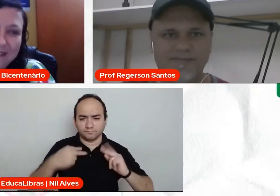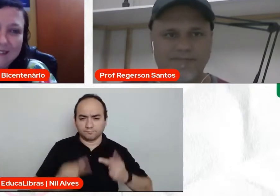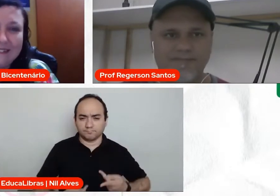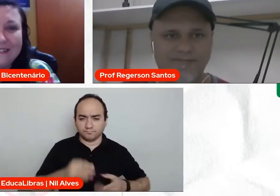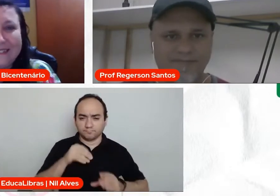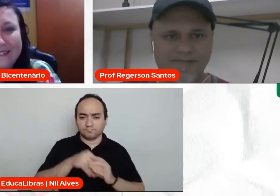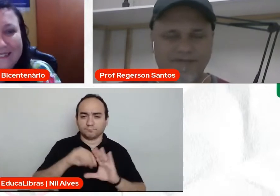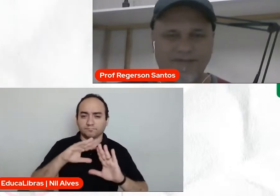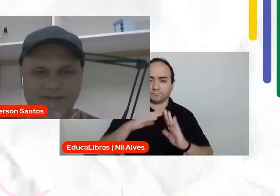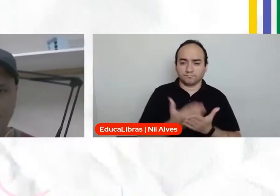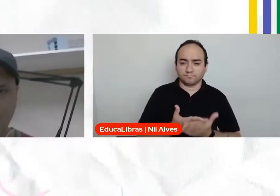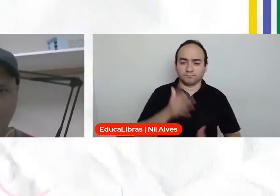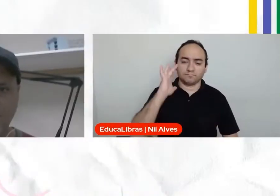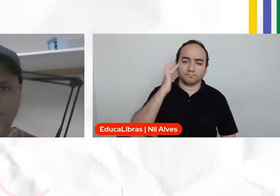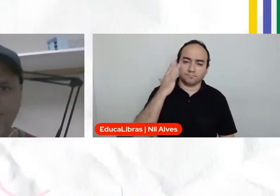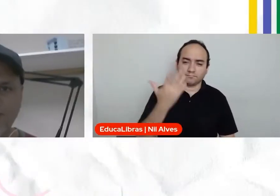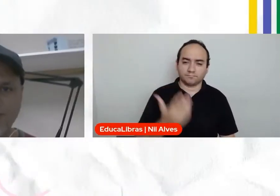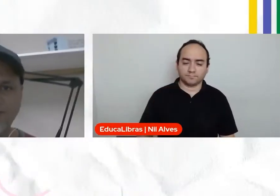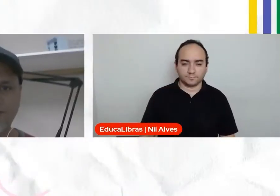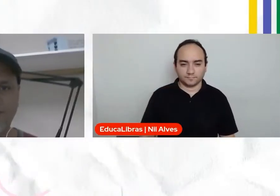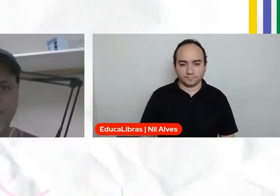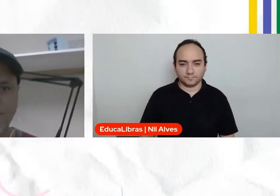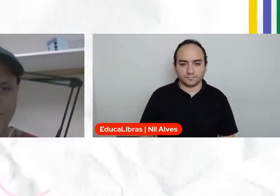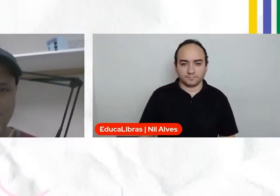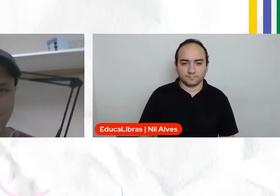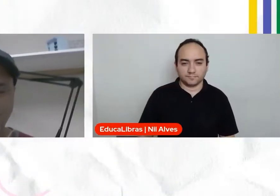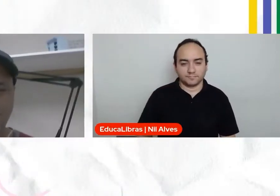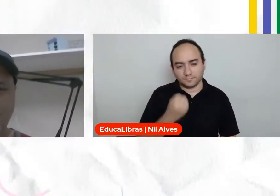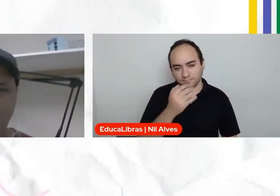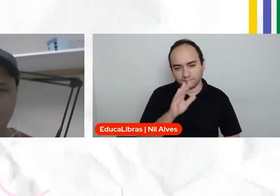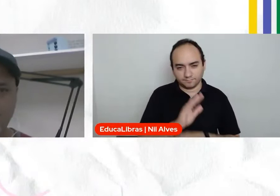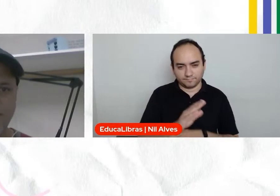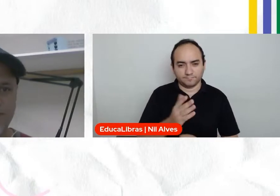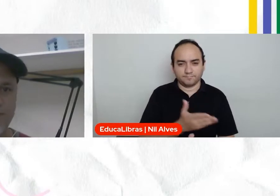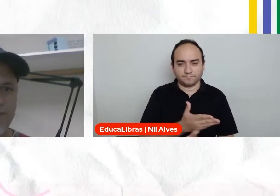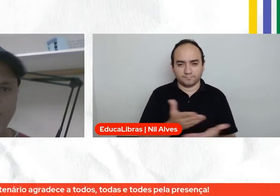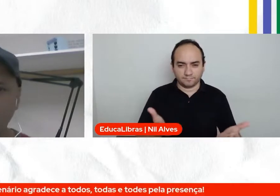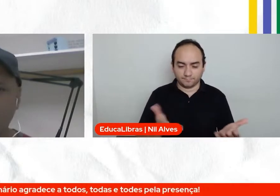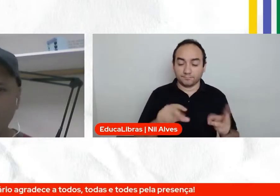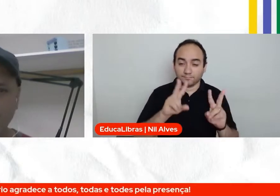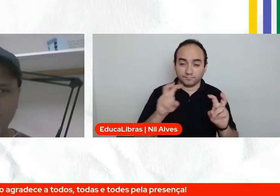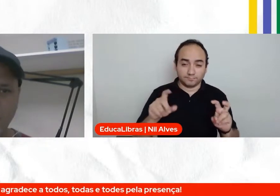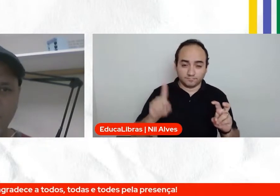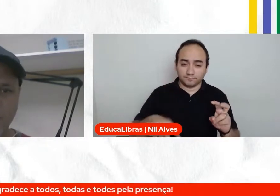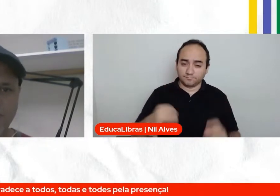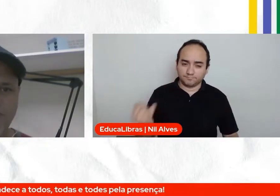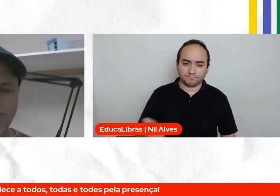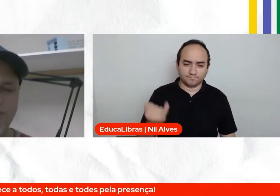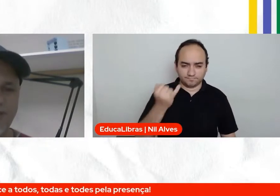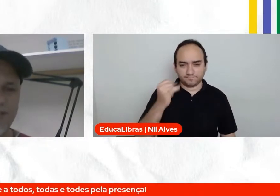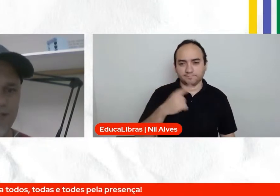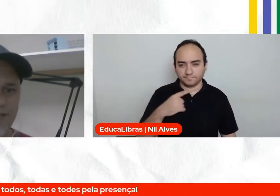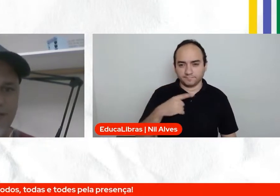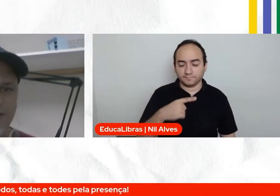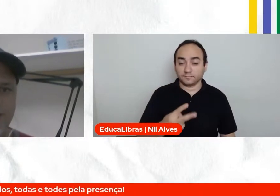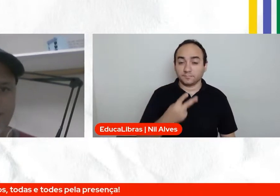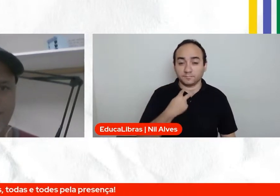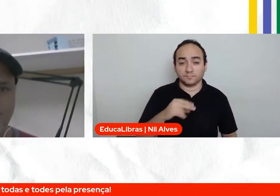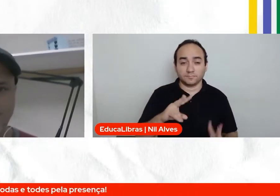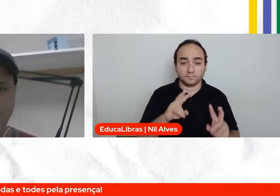escola? É... Boa tarde a todos, né? É um tema fundamental e não pode deixar